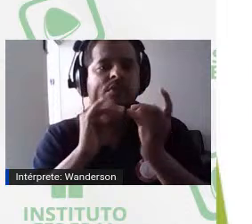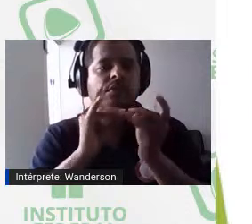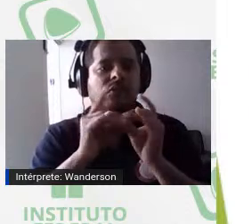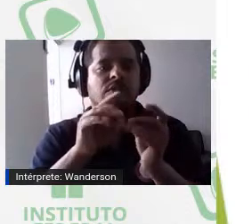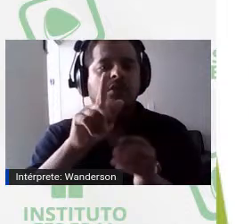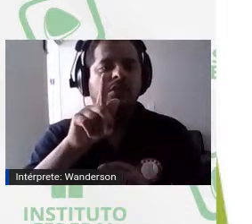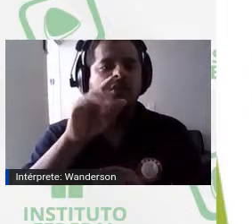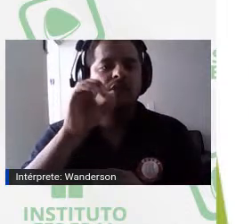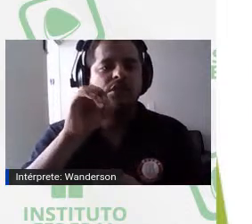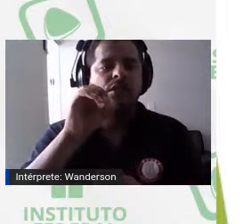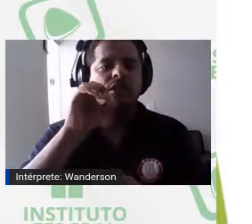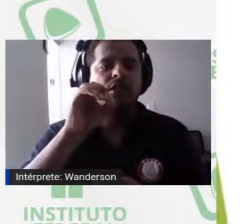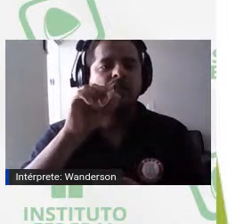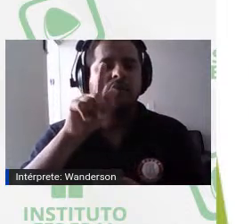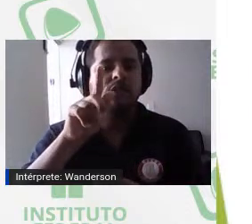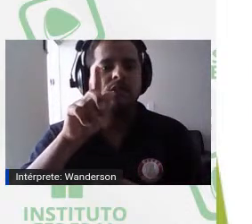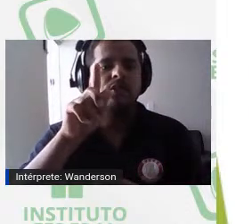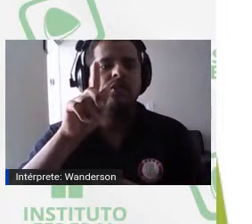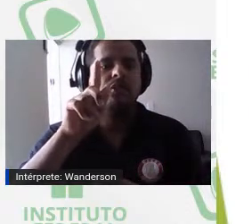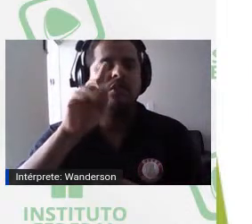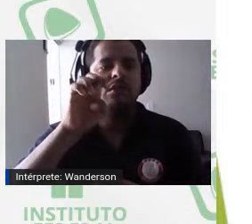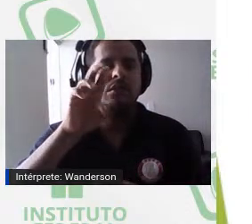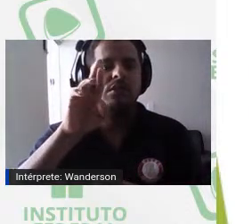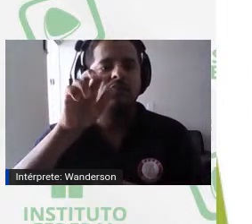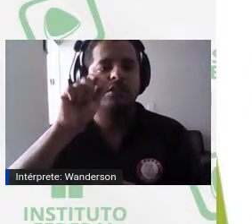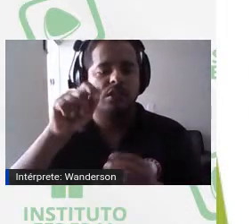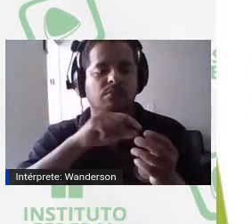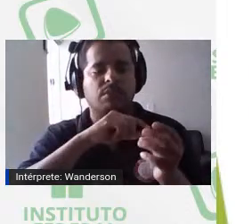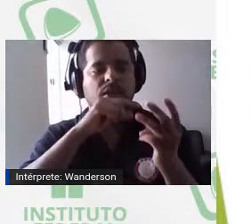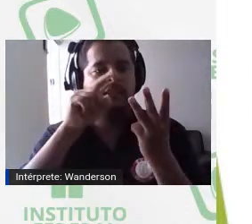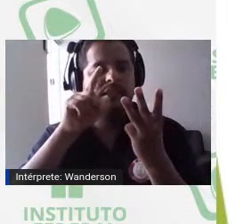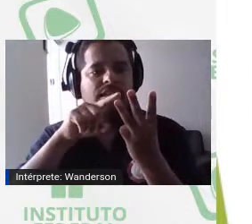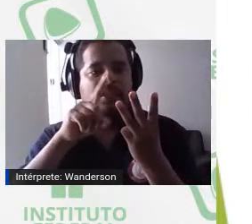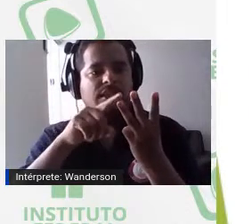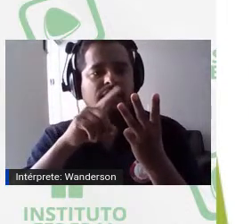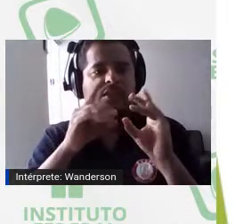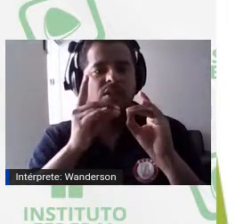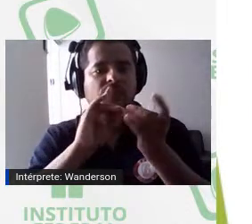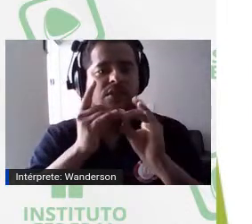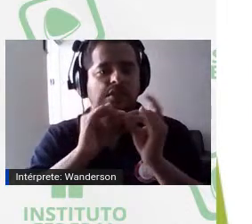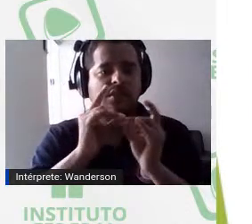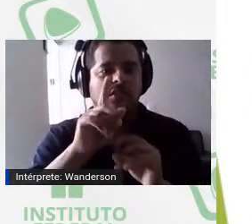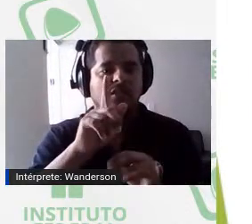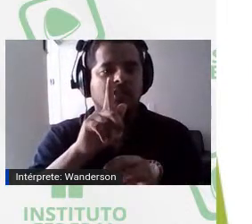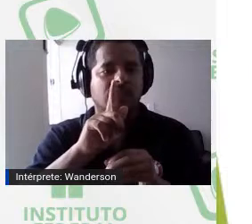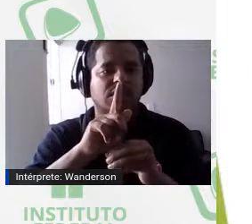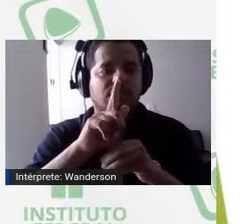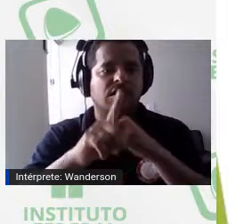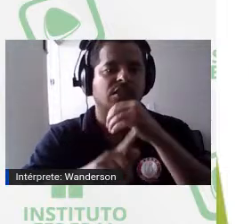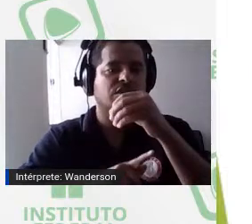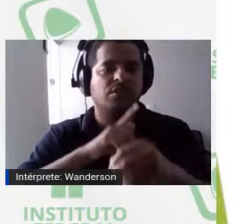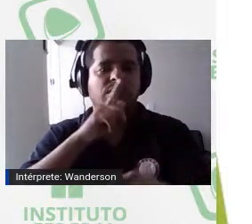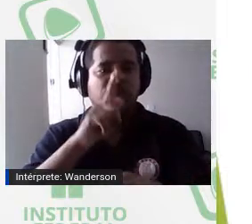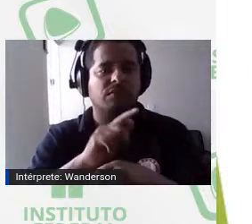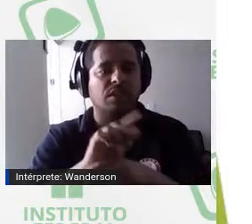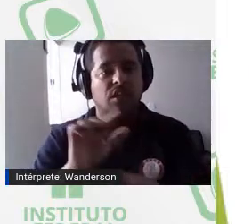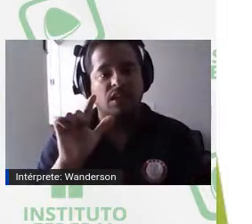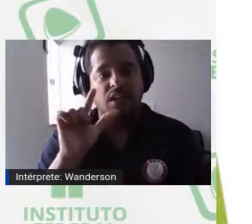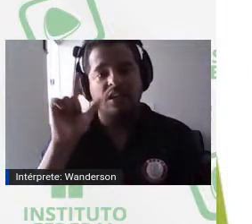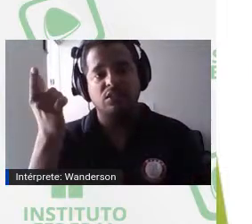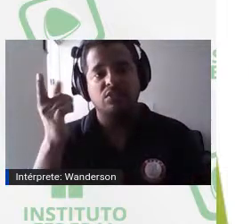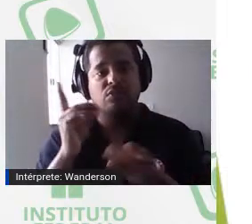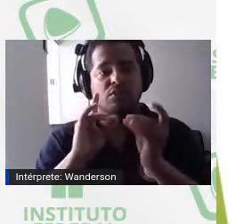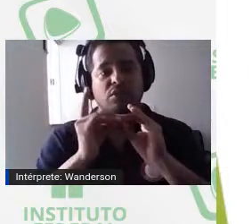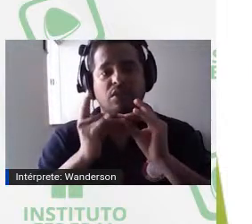de cartografia, né, como a geografia dos afetos. As outras 5 de oficinas, elas foram divididas entre os